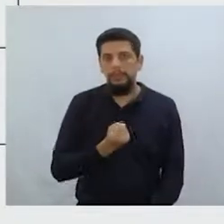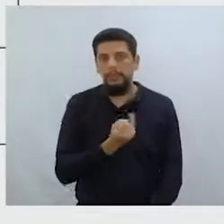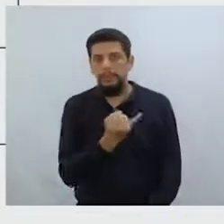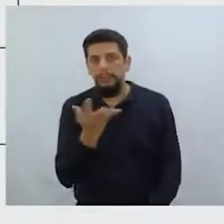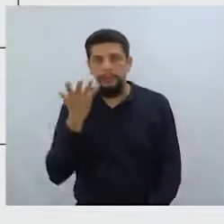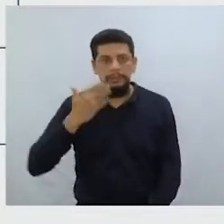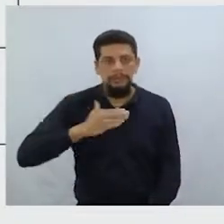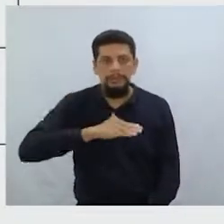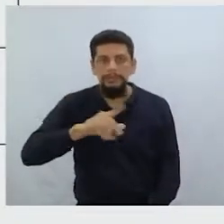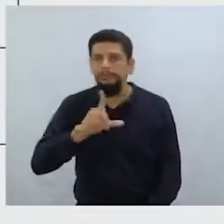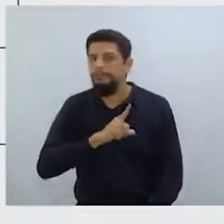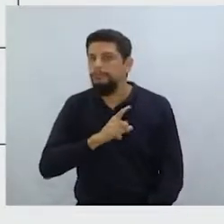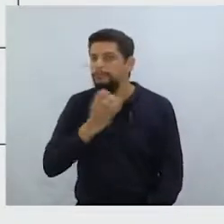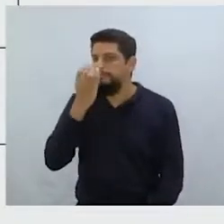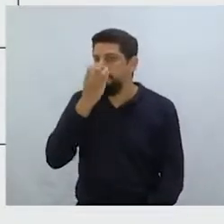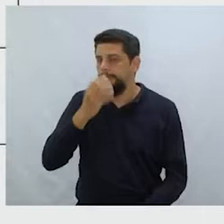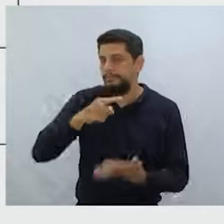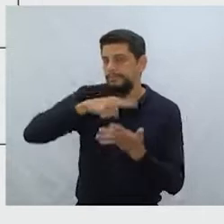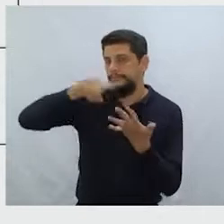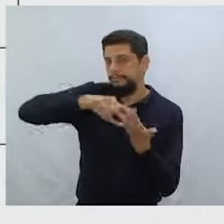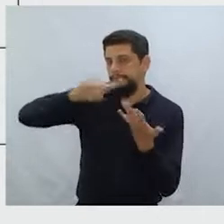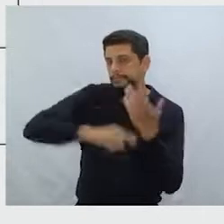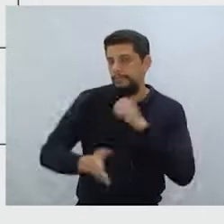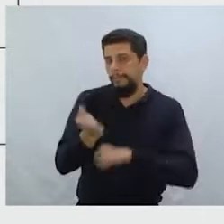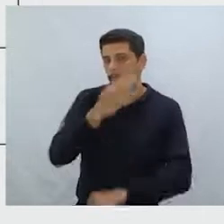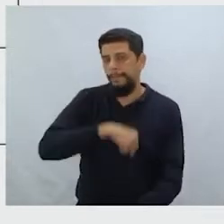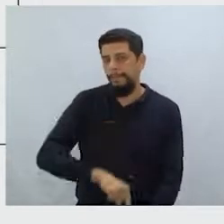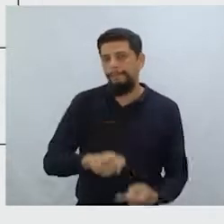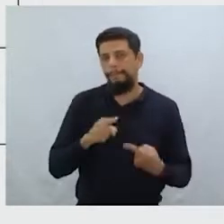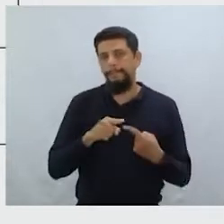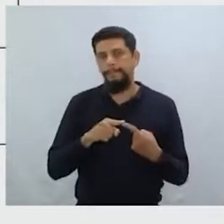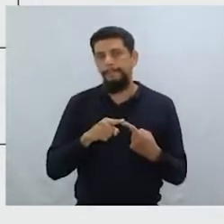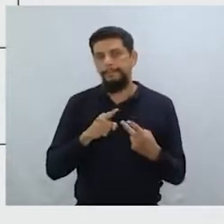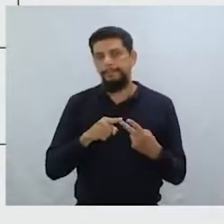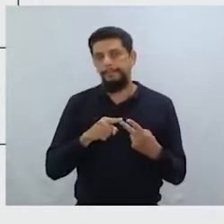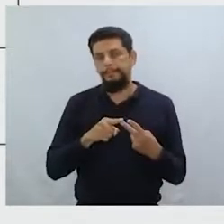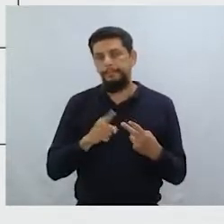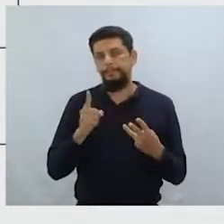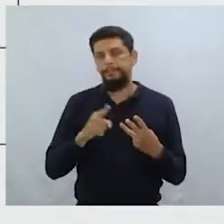quantas crianças têm cachorro? Vamos contar juntos?